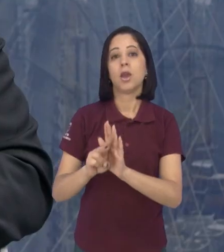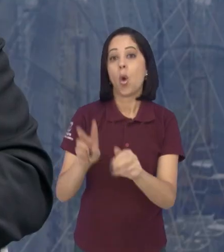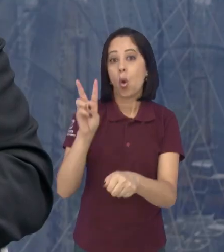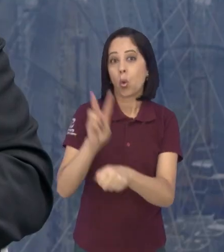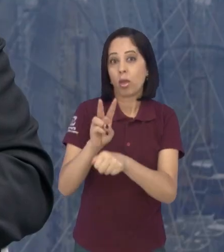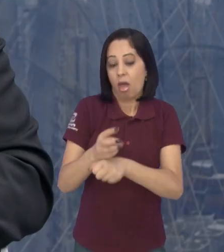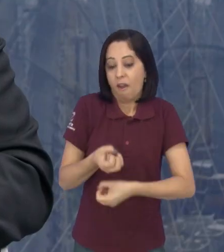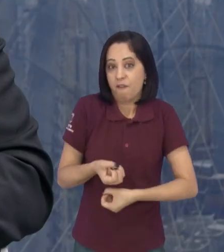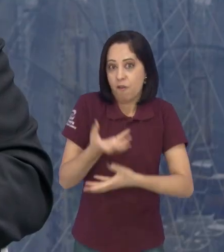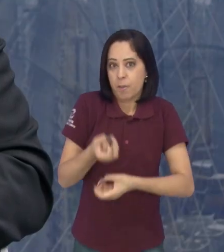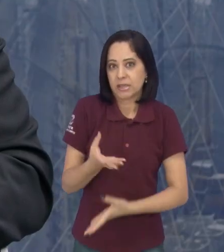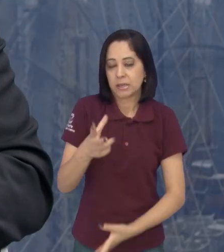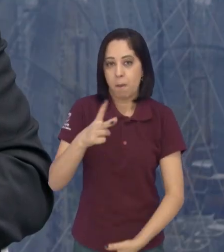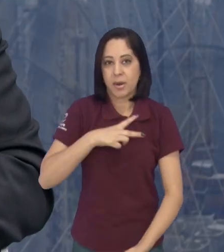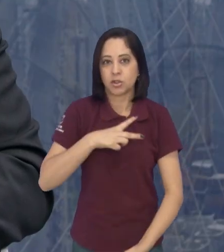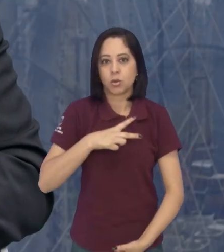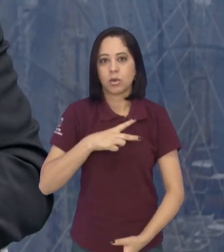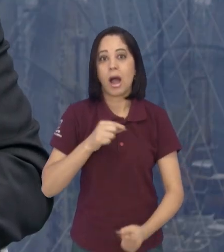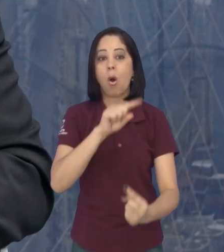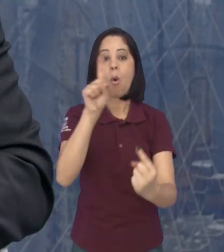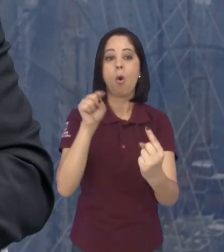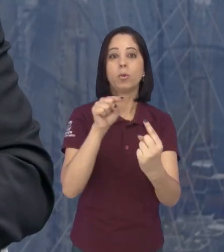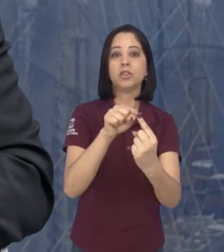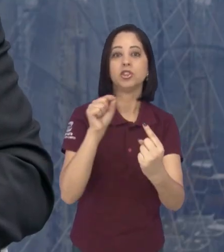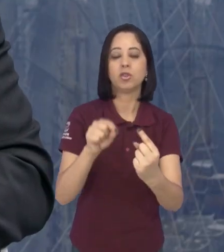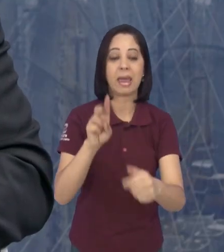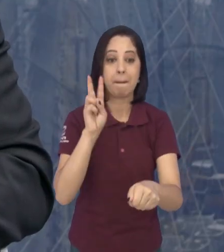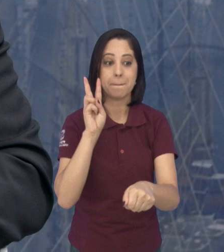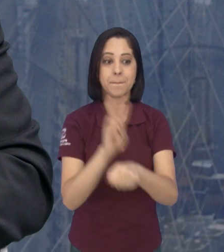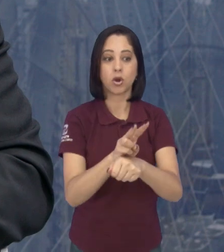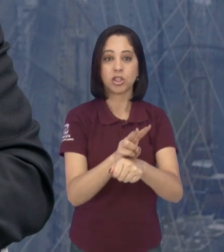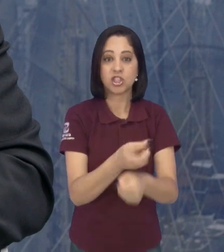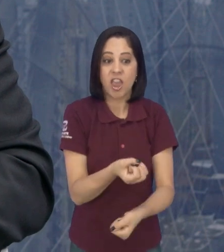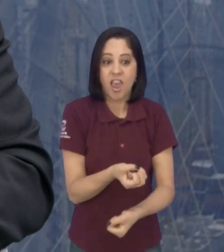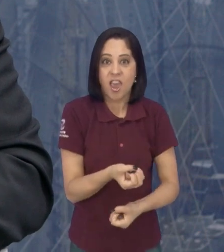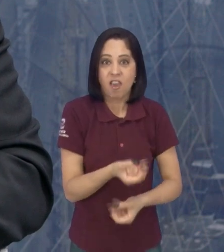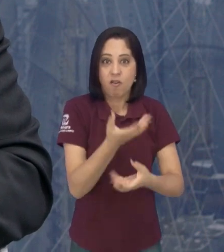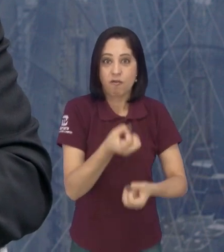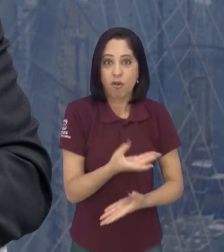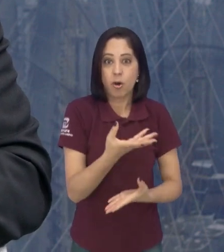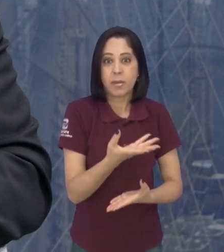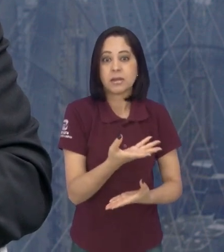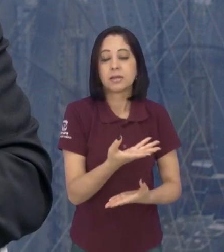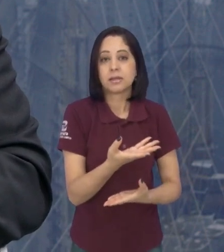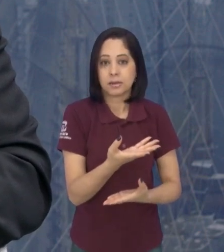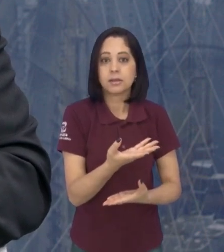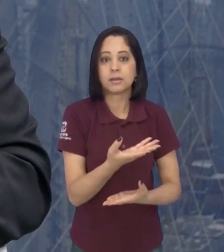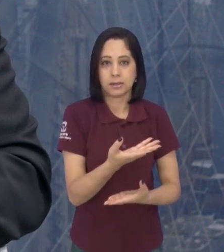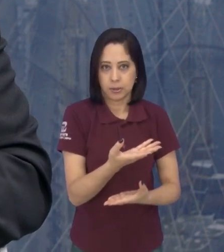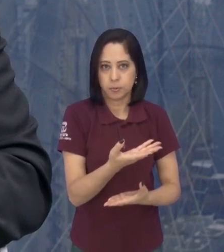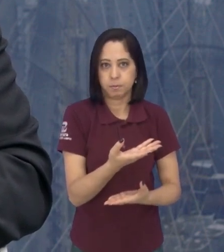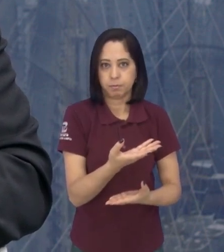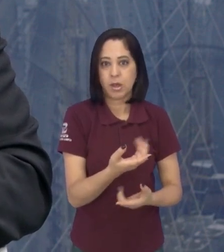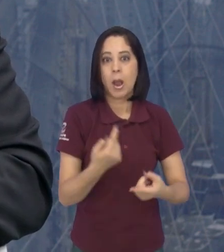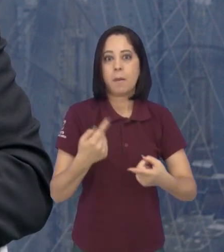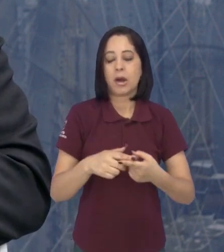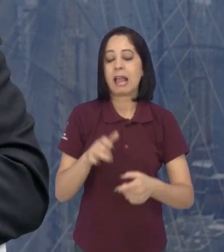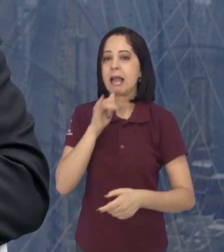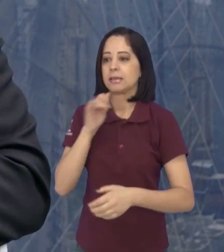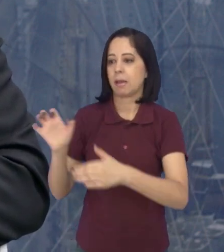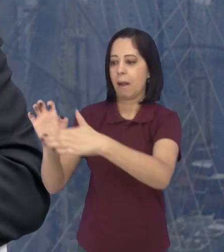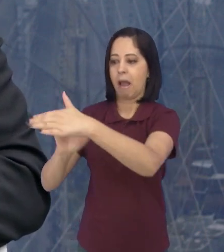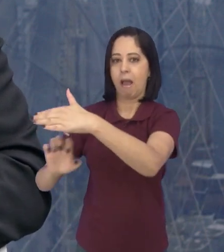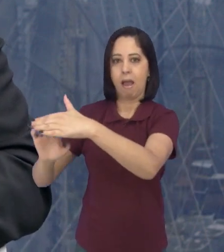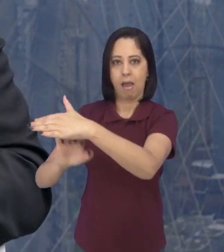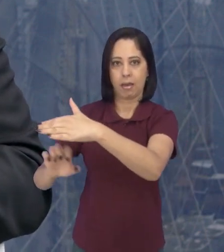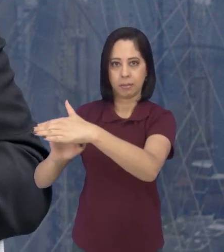surgiu principalmente para proteger os dados das pessoas que são tratados pelas empresas e órgãos públicos,